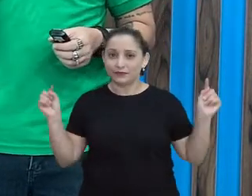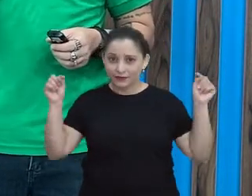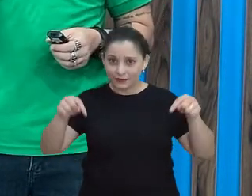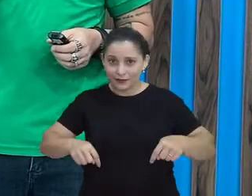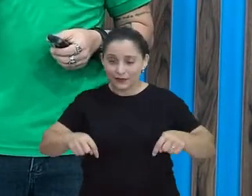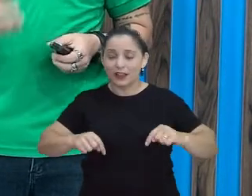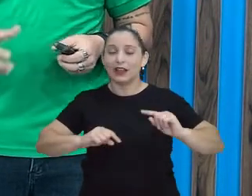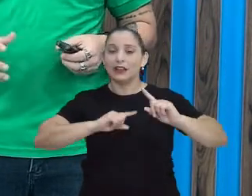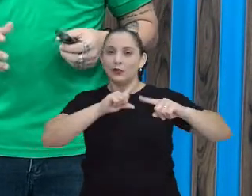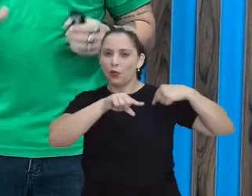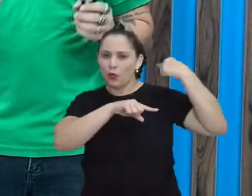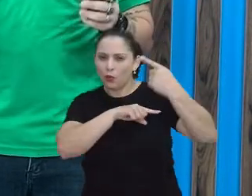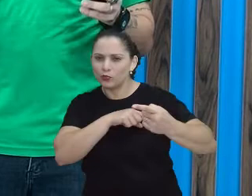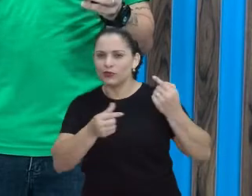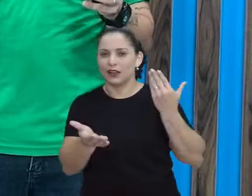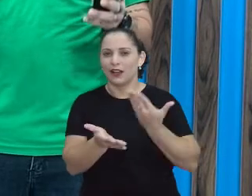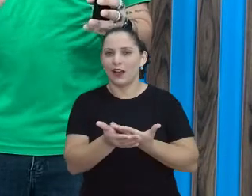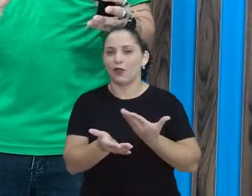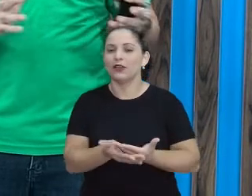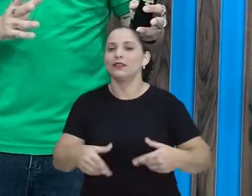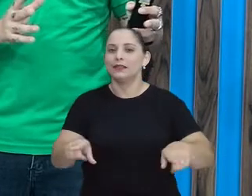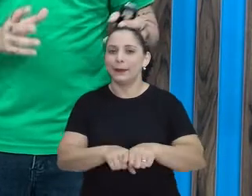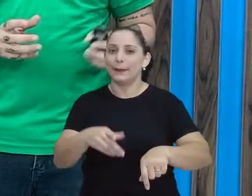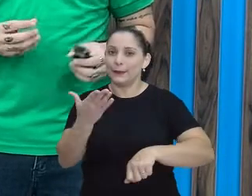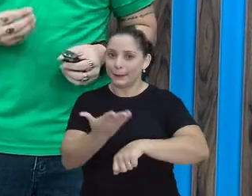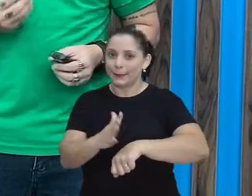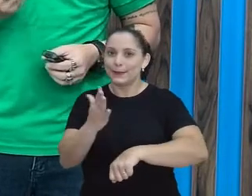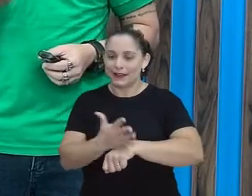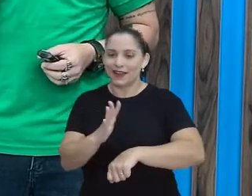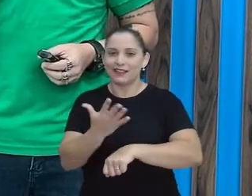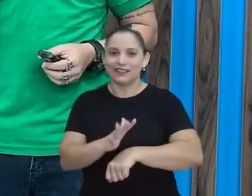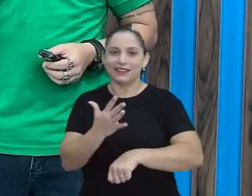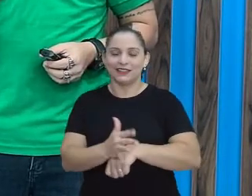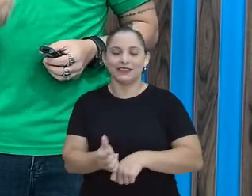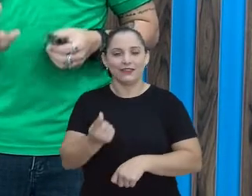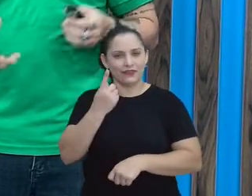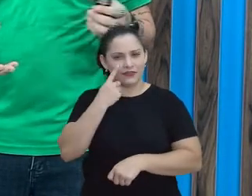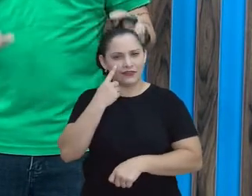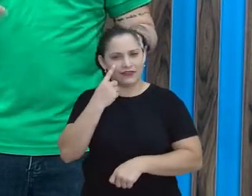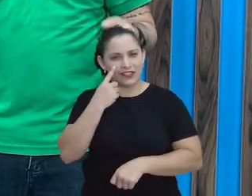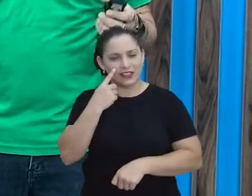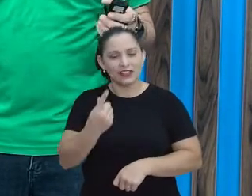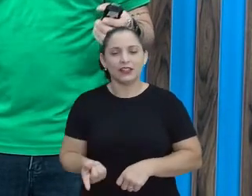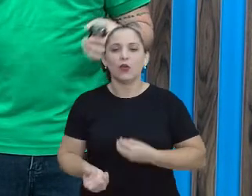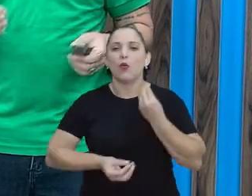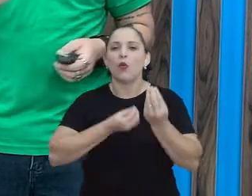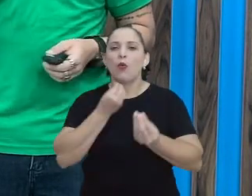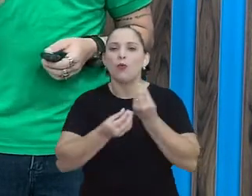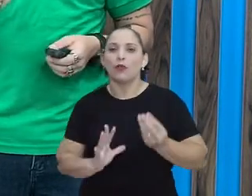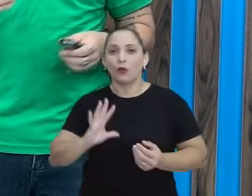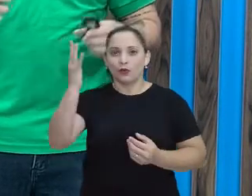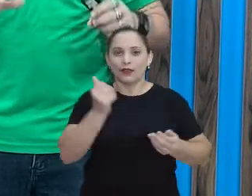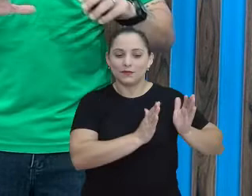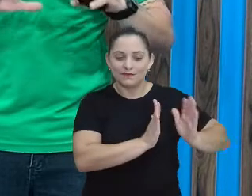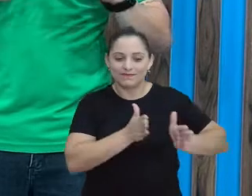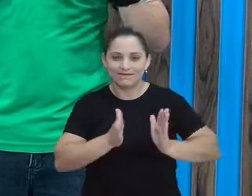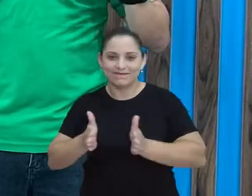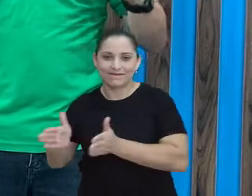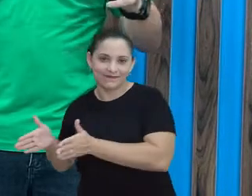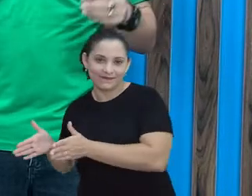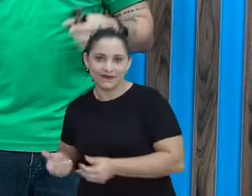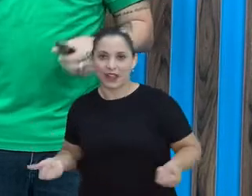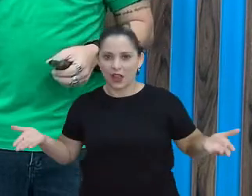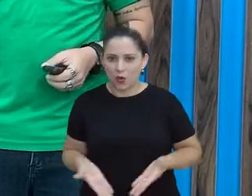em um outro momento onde a gente vai fazer uma aula prática sobre equações, onde a gente vai ver como é que é o funcionamento. Então, nesse primeiro momento vai ser uma